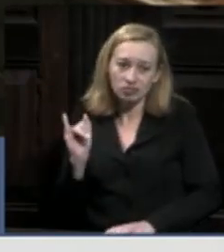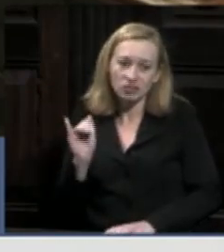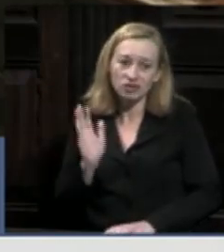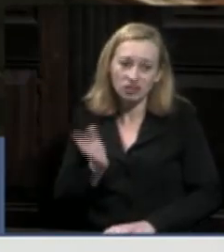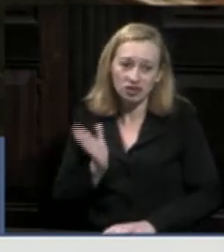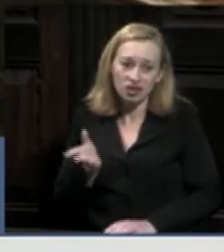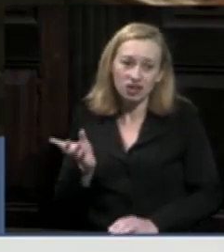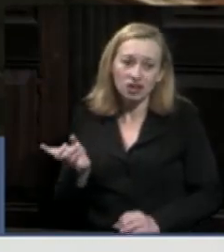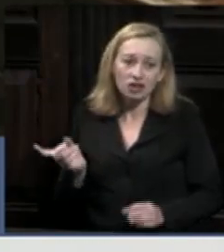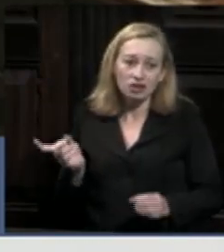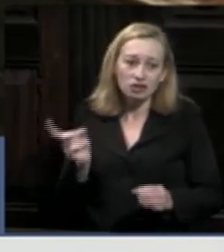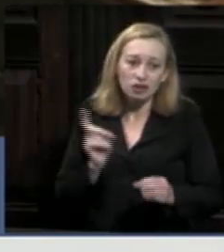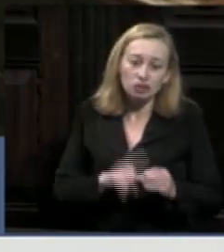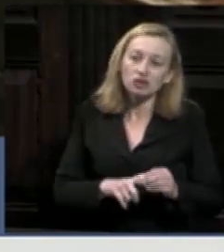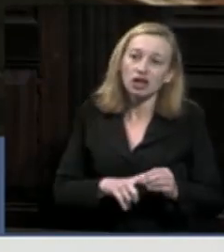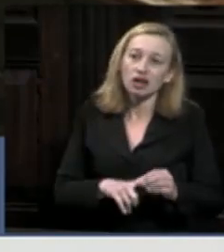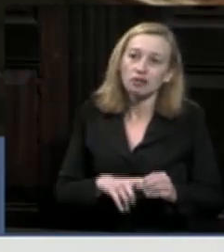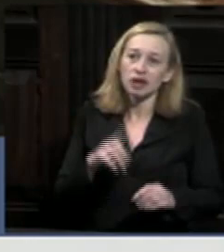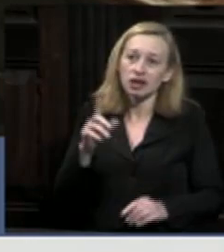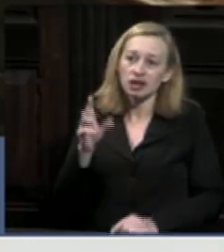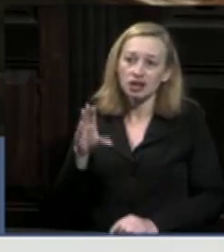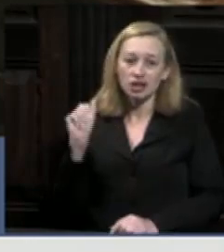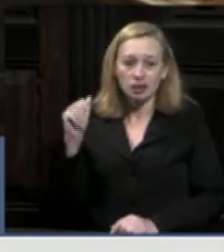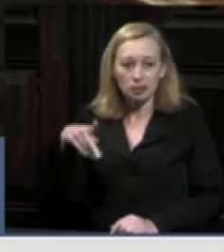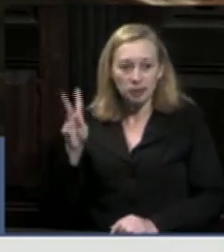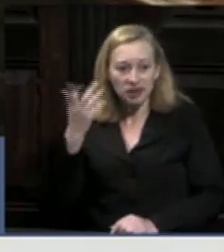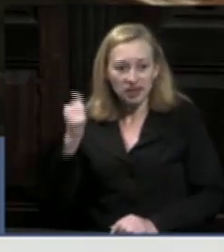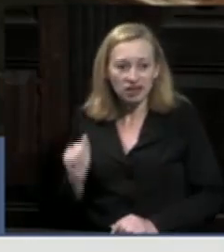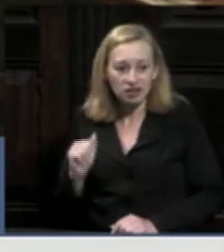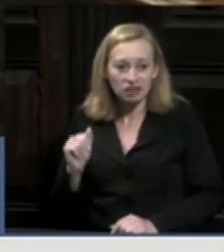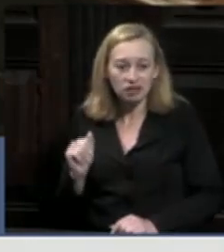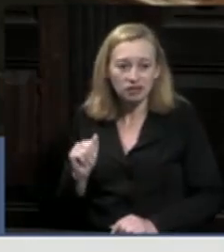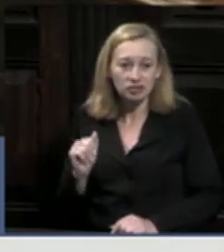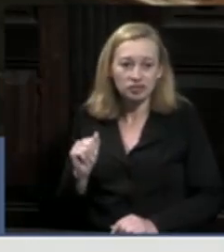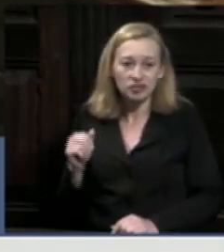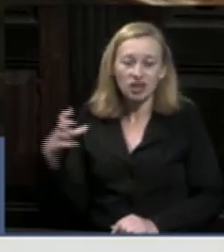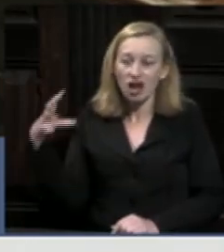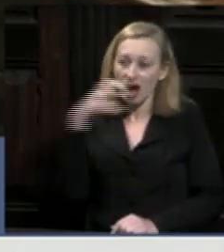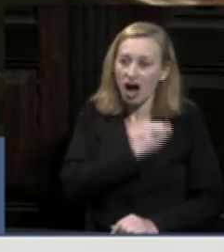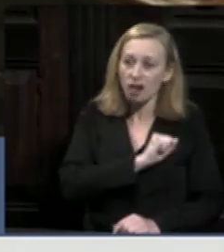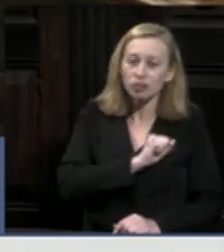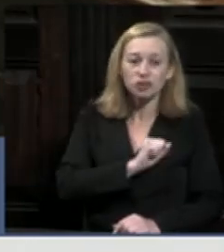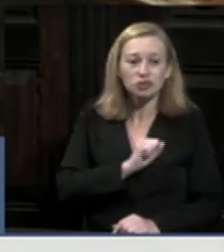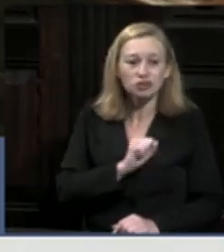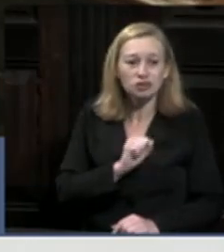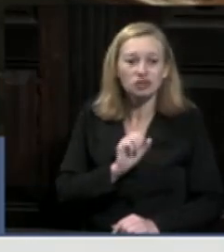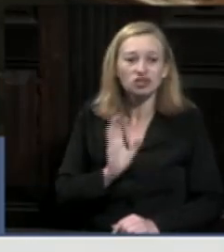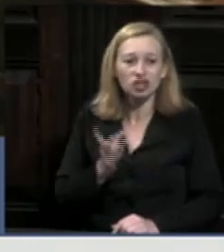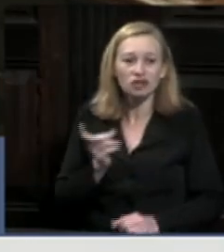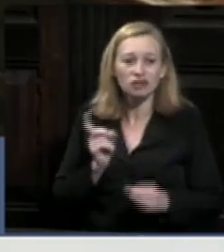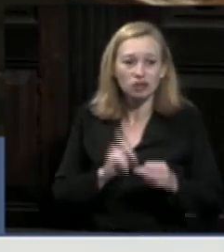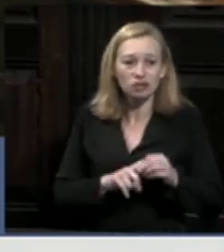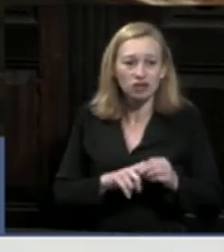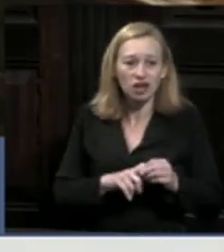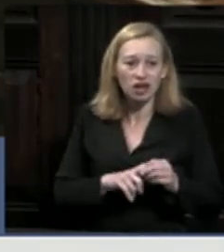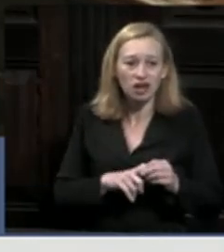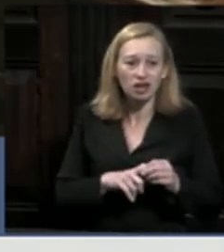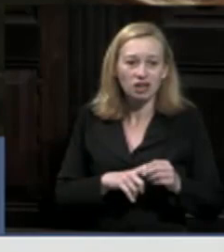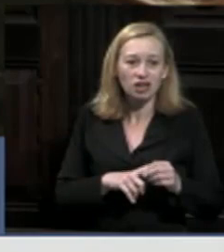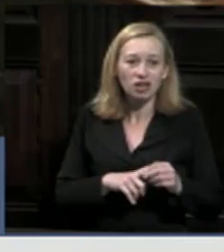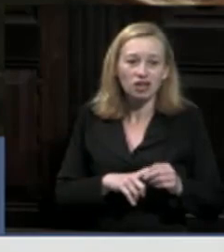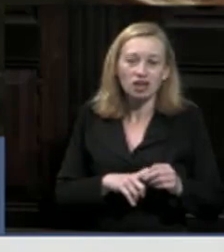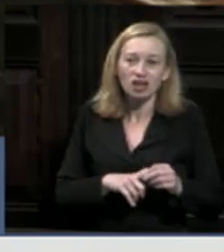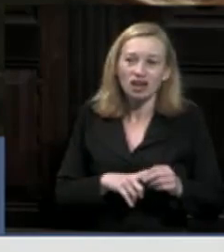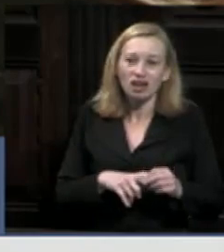a campanha no meio desse clima todo e ainda assim tão rapidamente e já voltar a ter esse tratamento